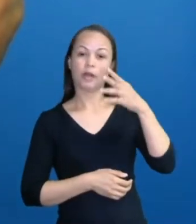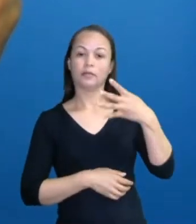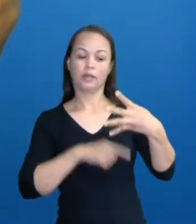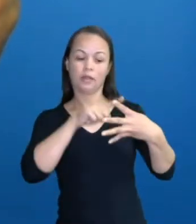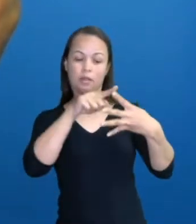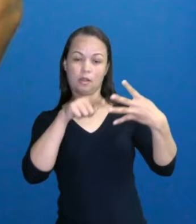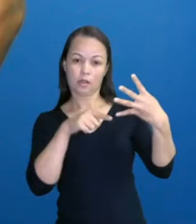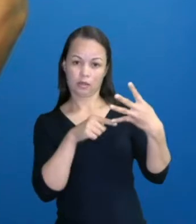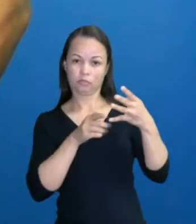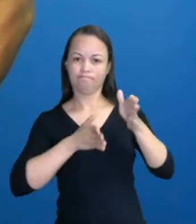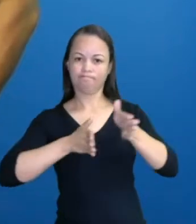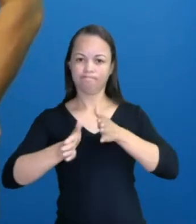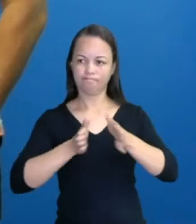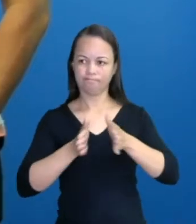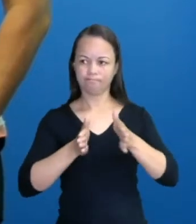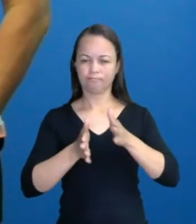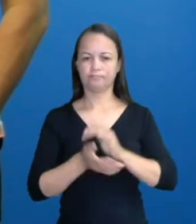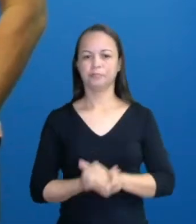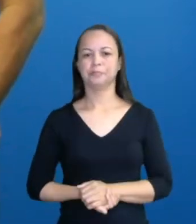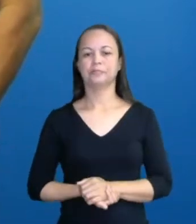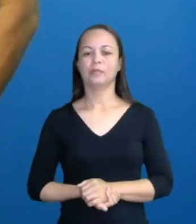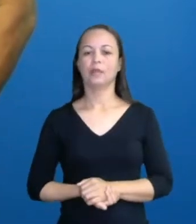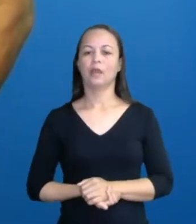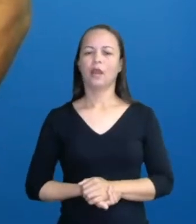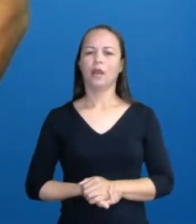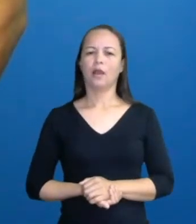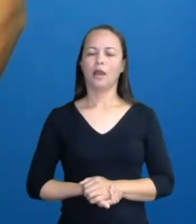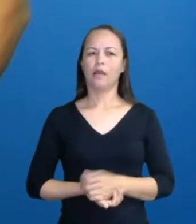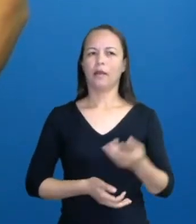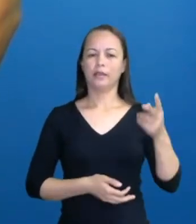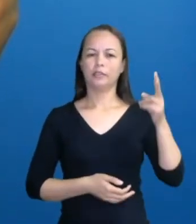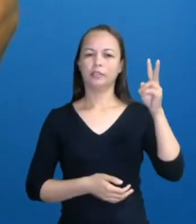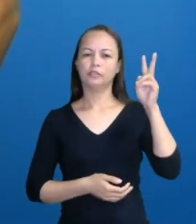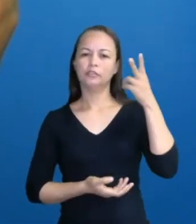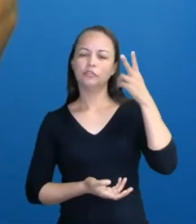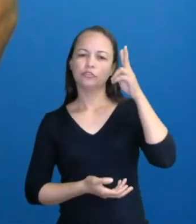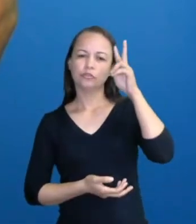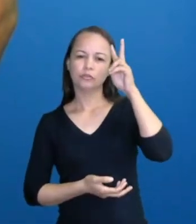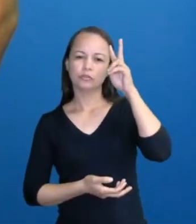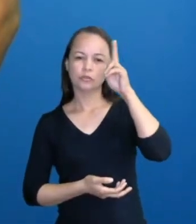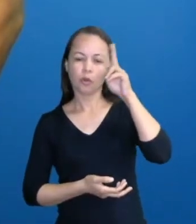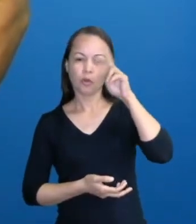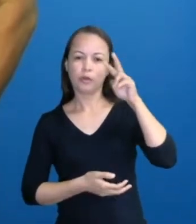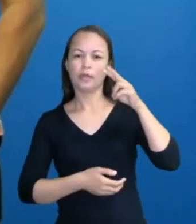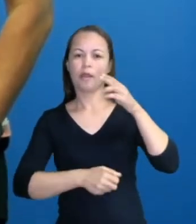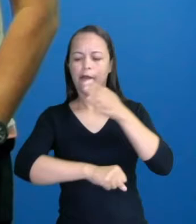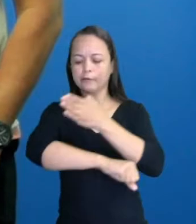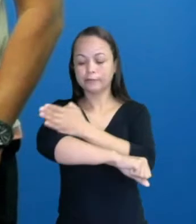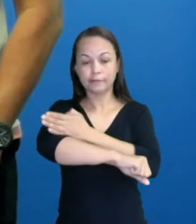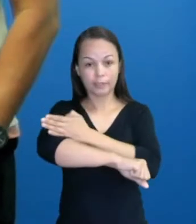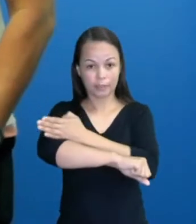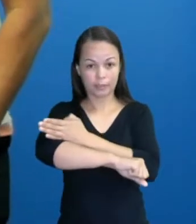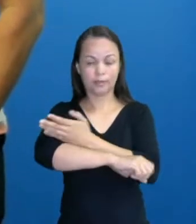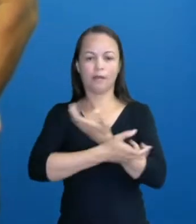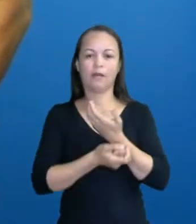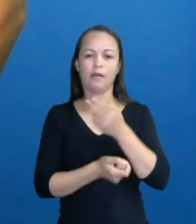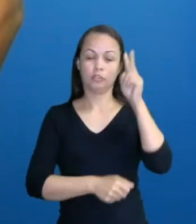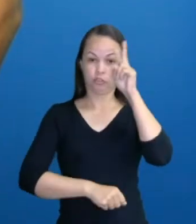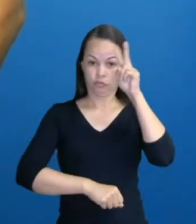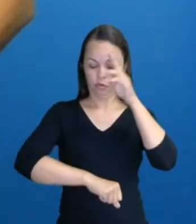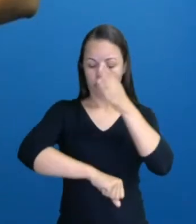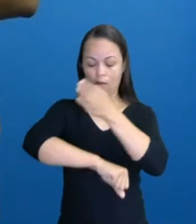grandes períodos. A história antiga, ou antiguidade, a história